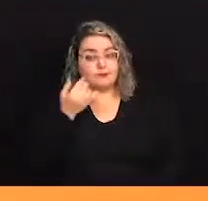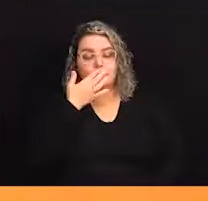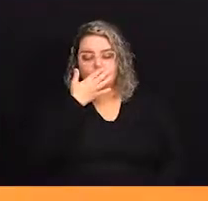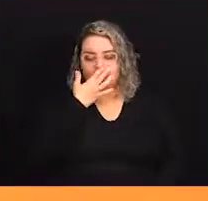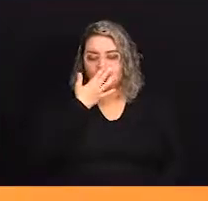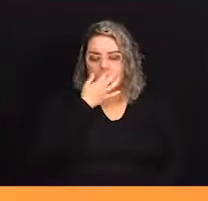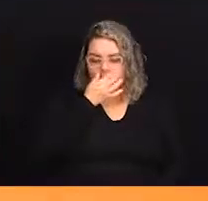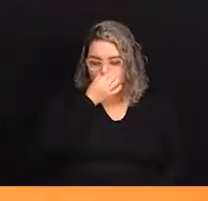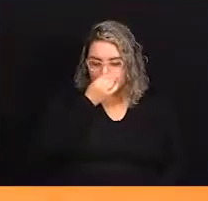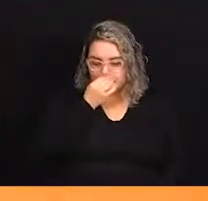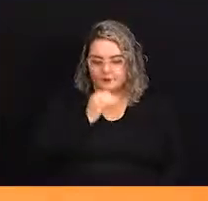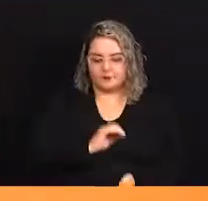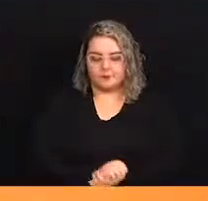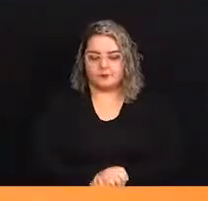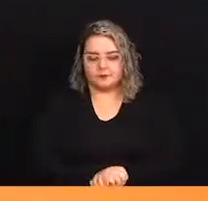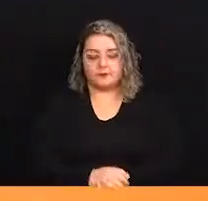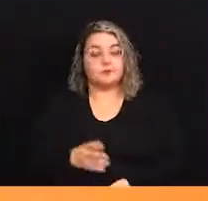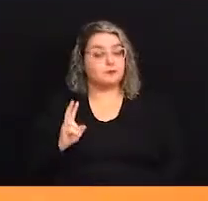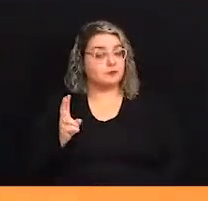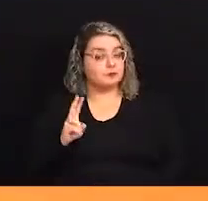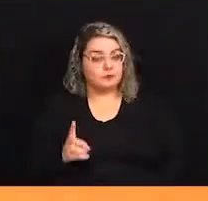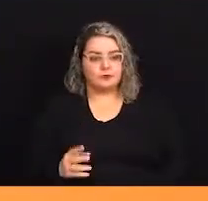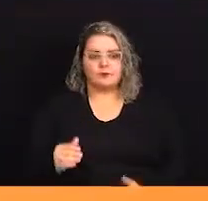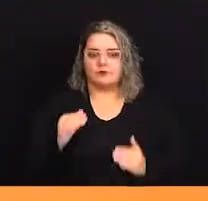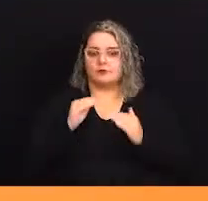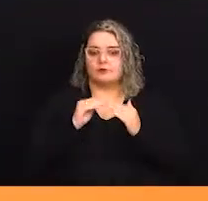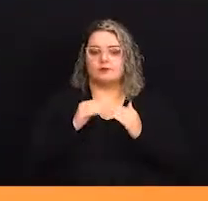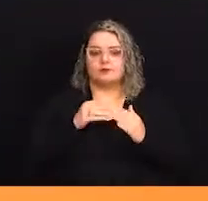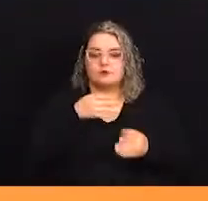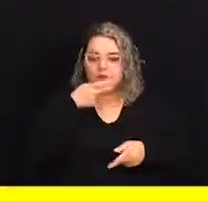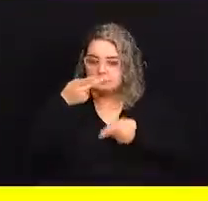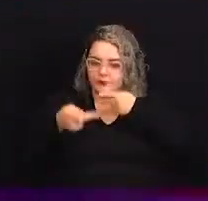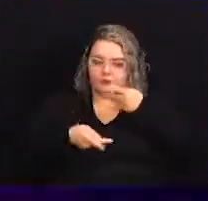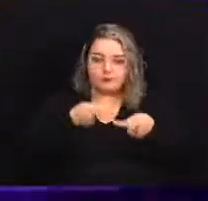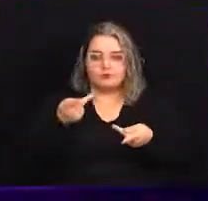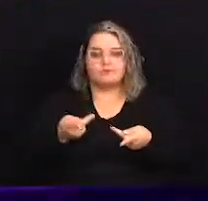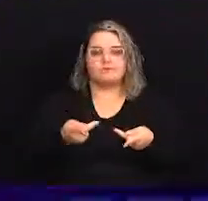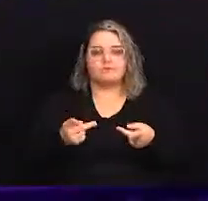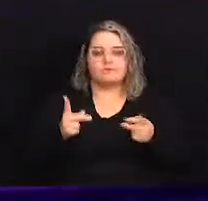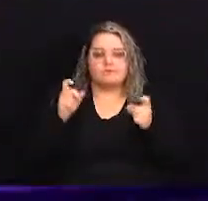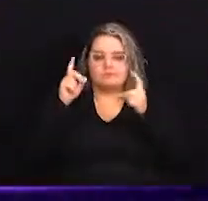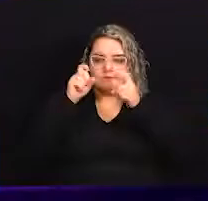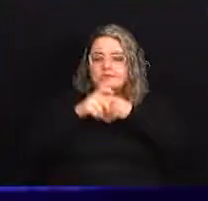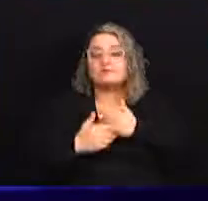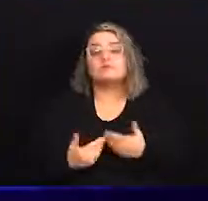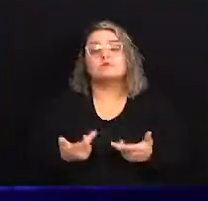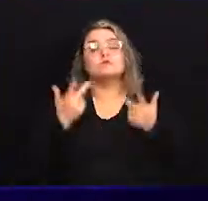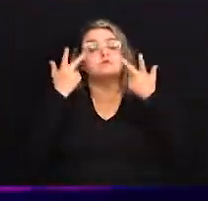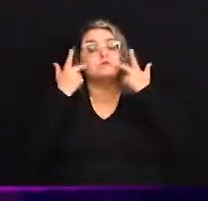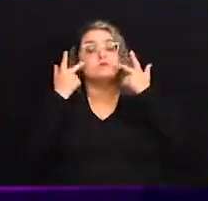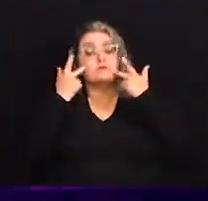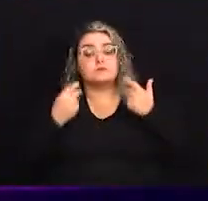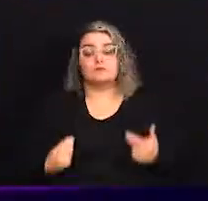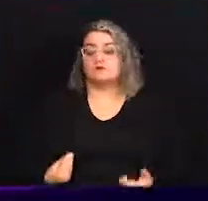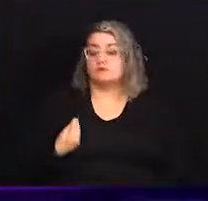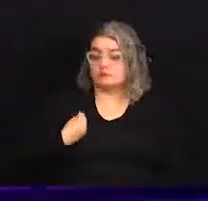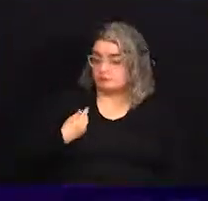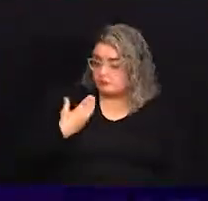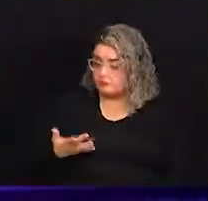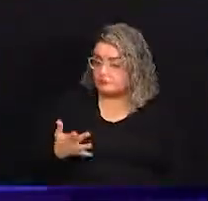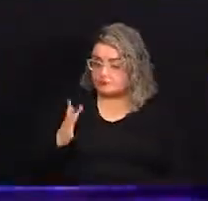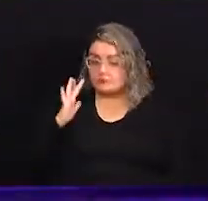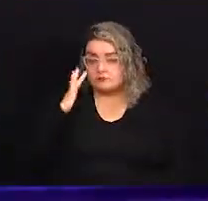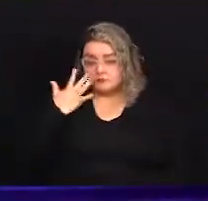entendeu? Então, eu sou sempre a favor da gente falar desses temas que parecem mais espinhosos, mas que fazem parte da vida, e eu acho